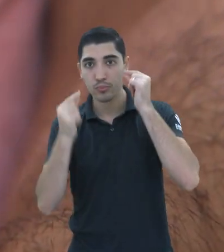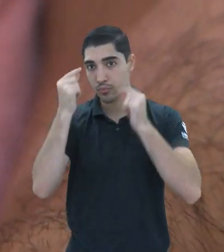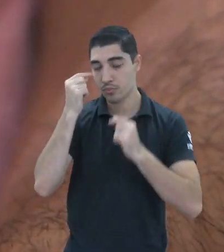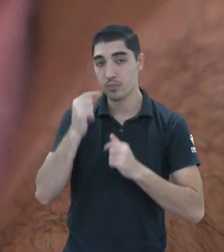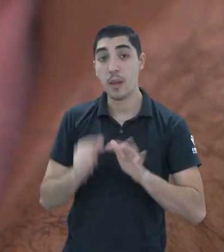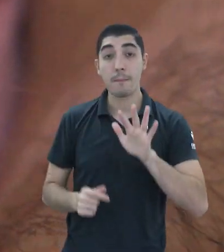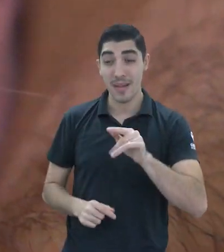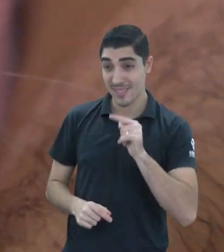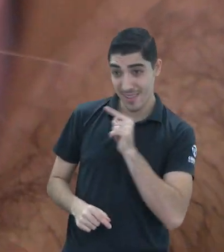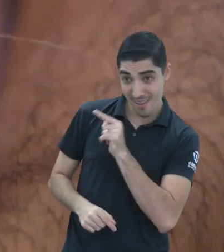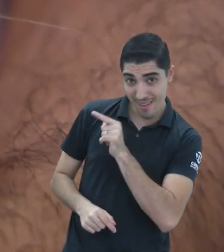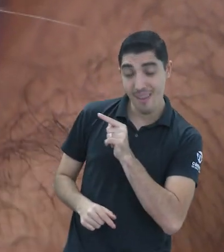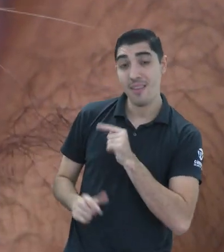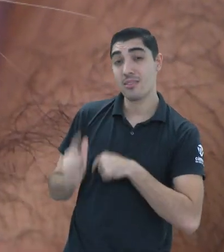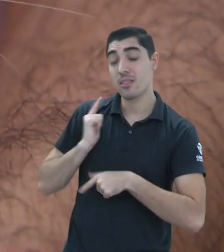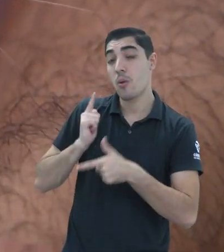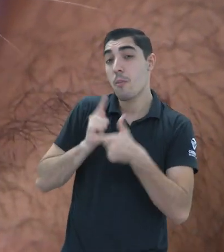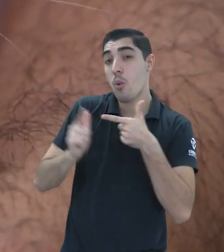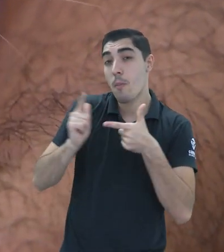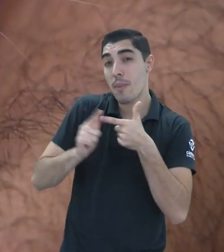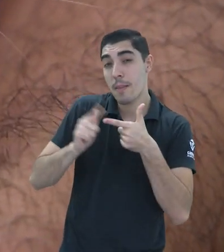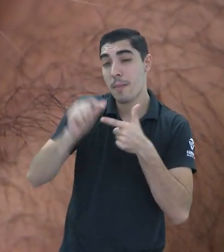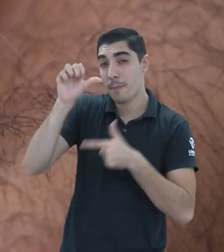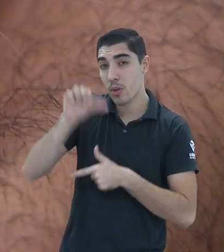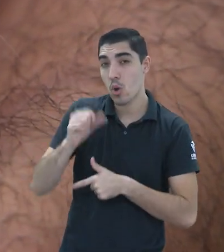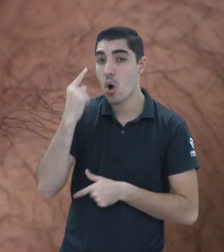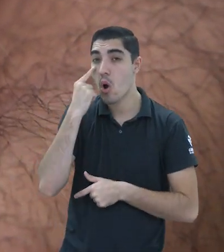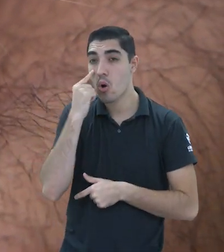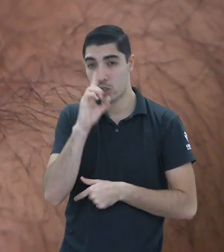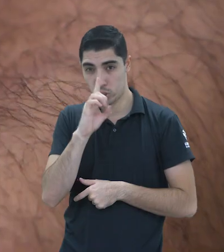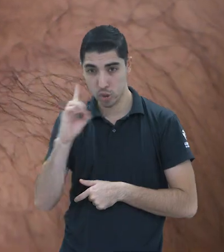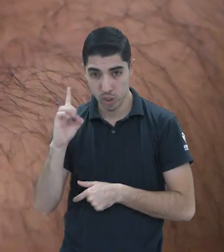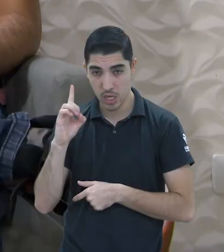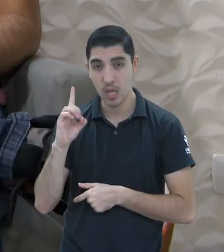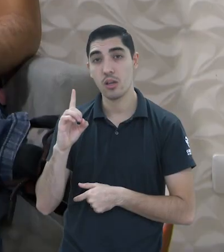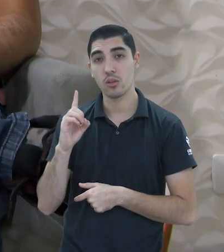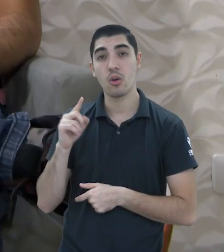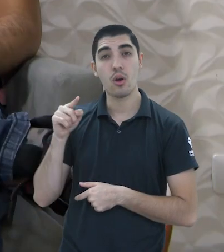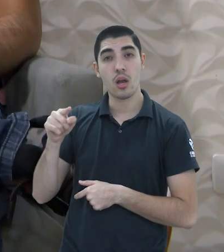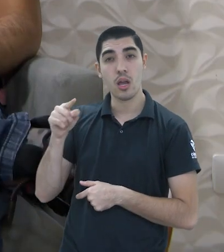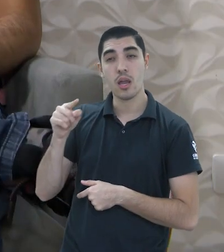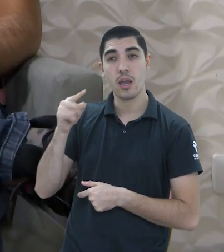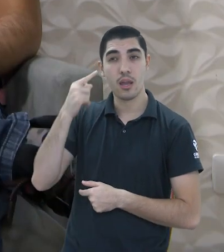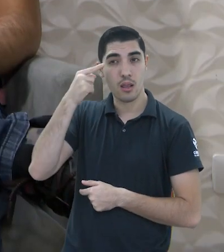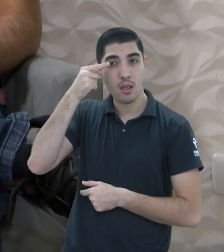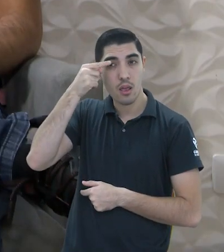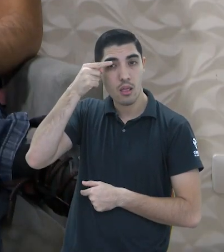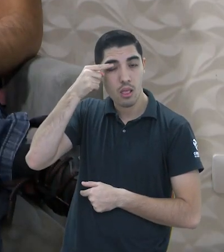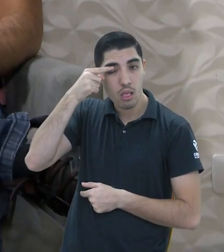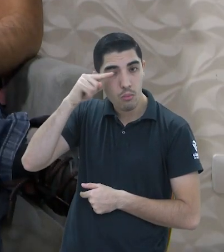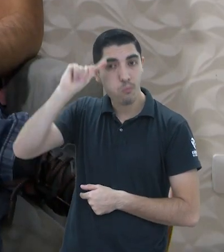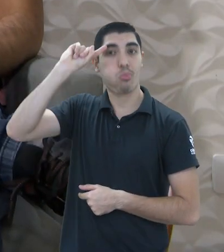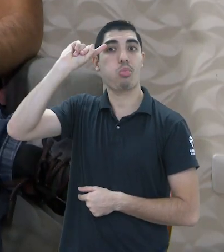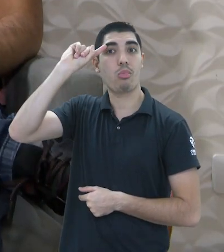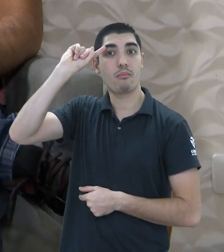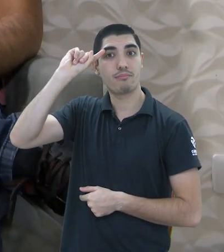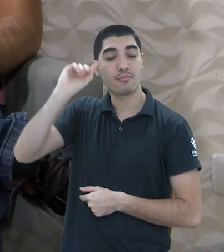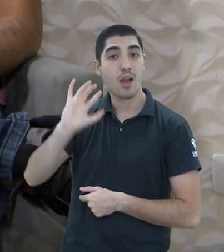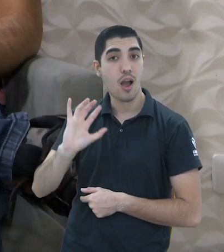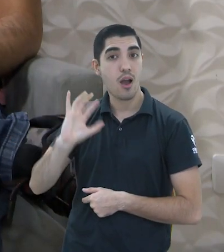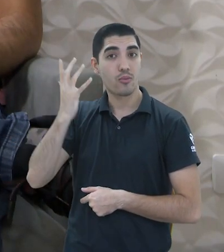Só que a Farofa, ela tinha um problema um pouquinho maior. No olho direito, ela nasceu com a pálpebra virada para